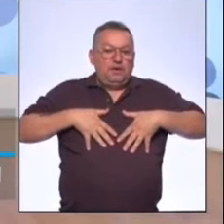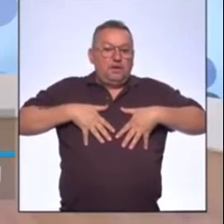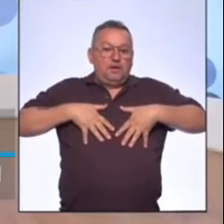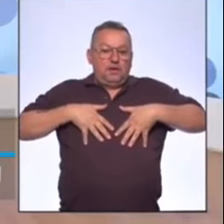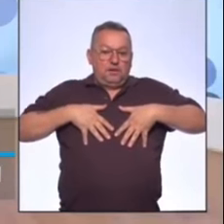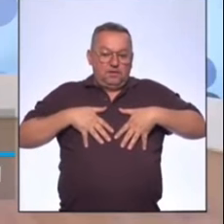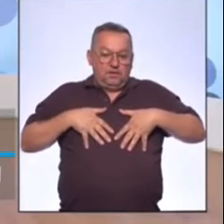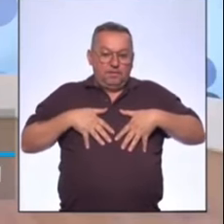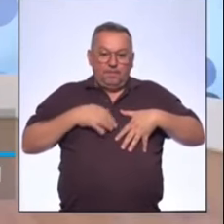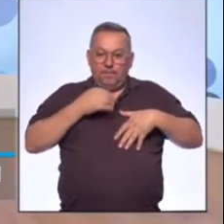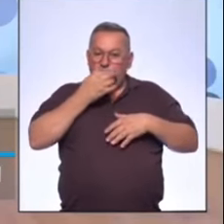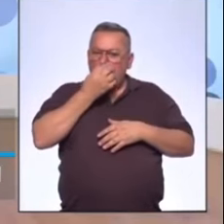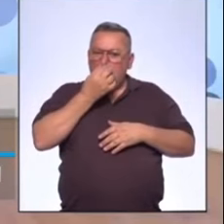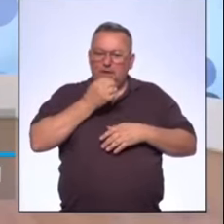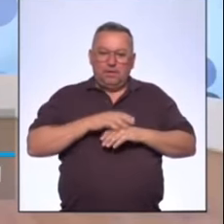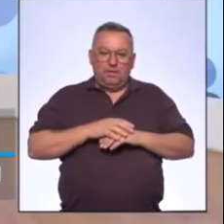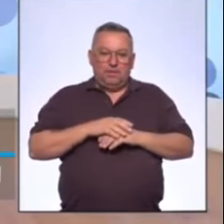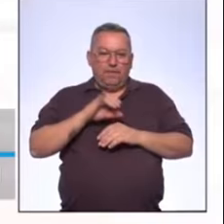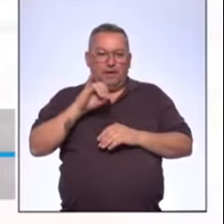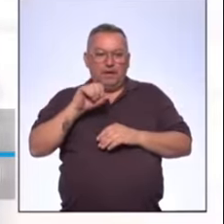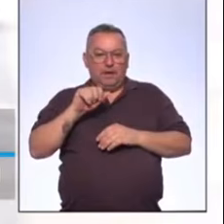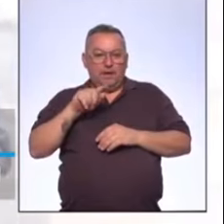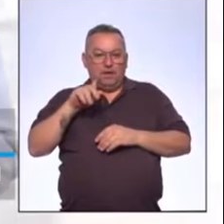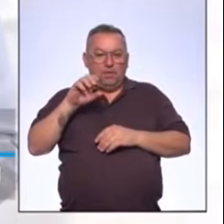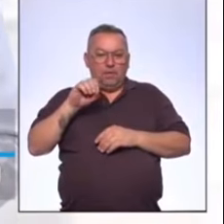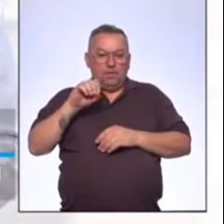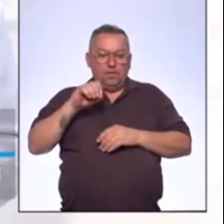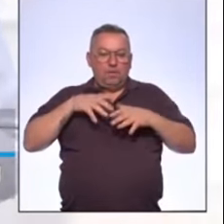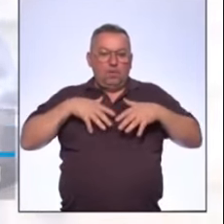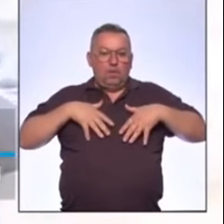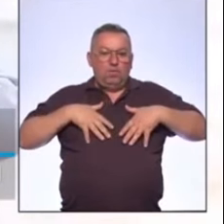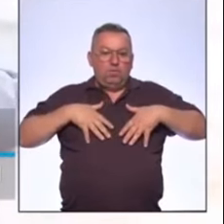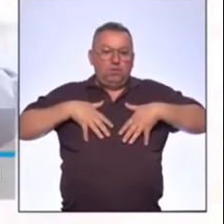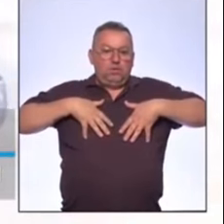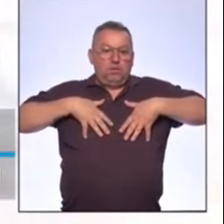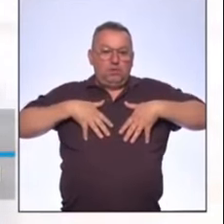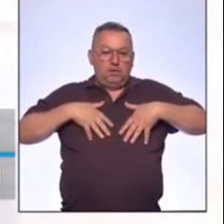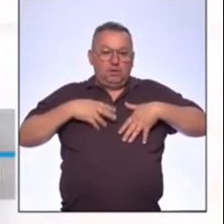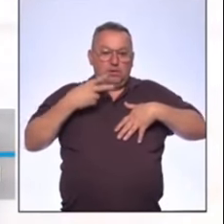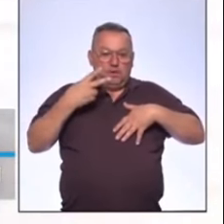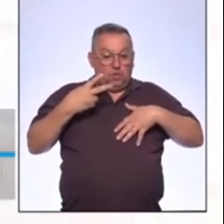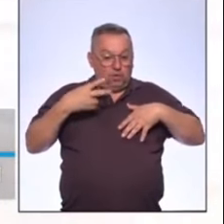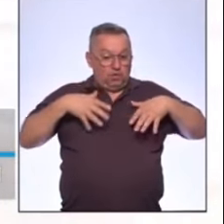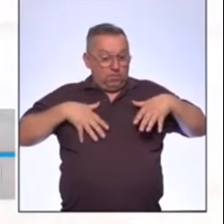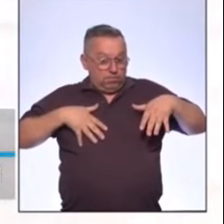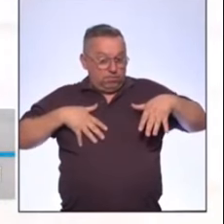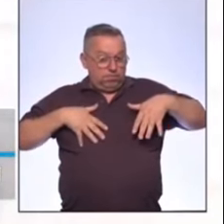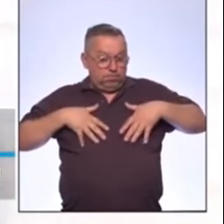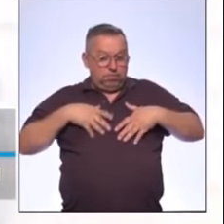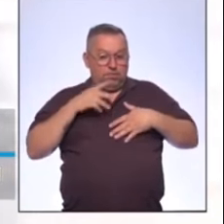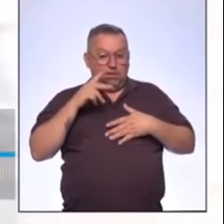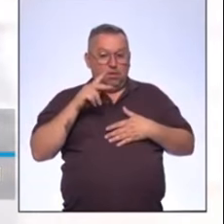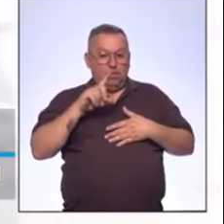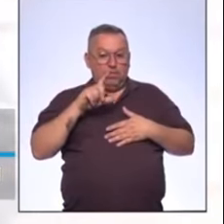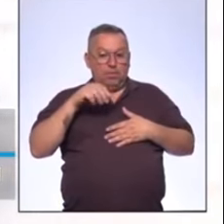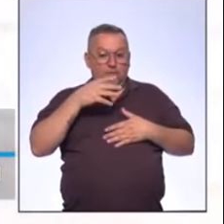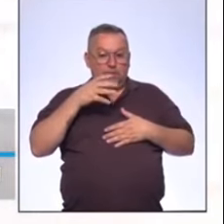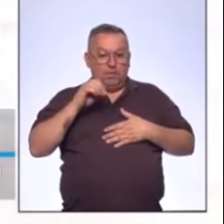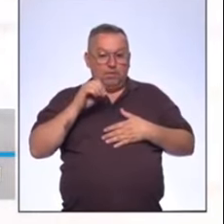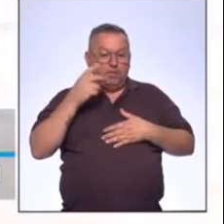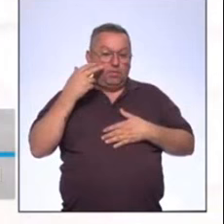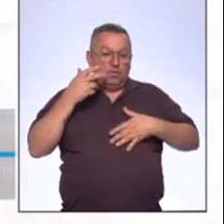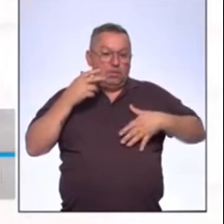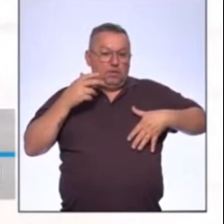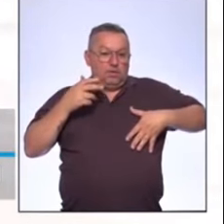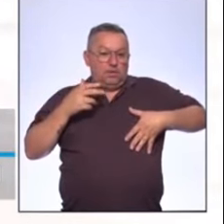Pulmonar foi o Iago. O Iago. Então, assim, o pulmão, né, na verdade, a gente tem 2 pulmões, tá? Normalmente o esquerdo